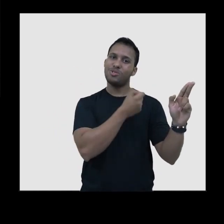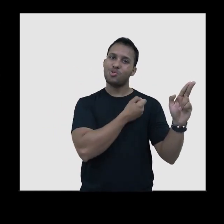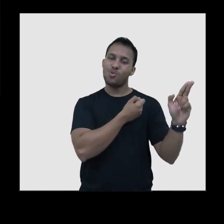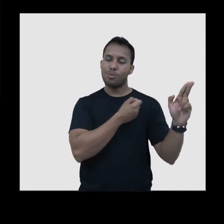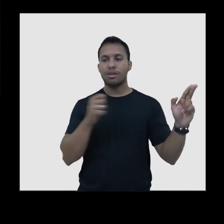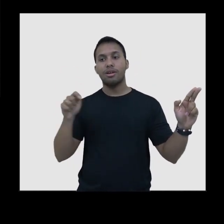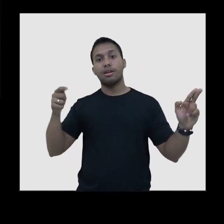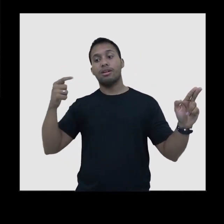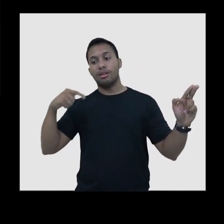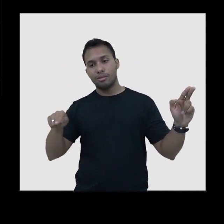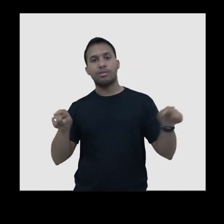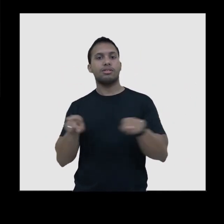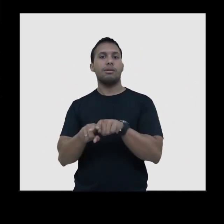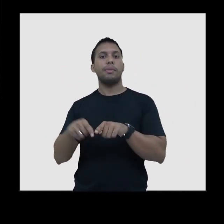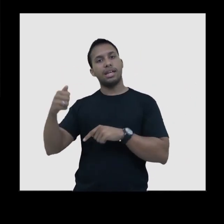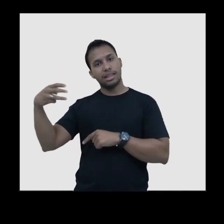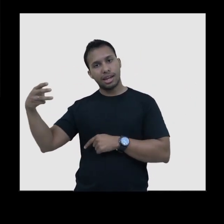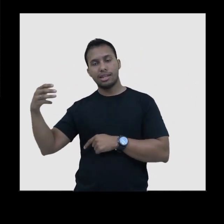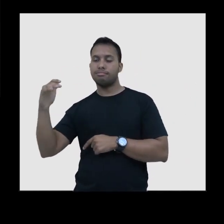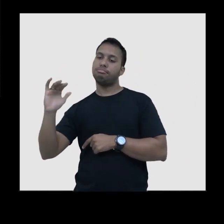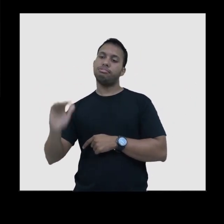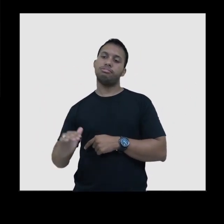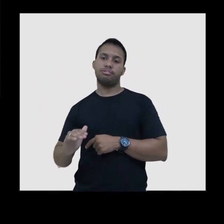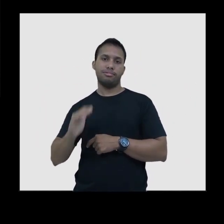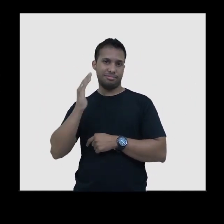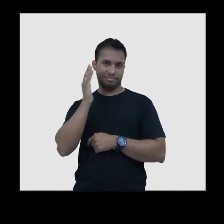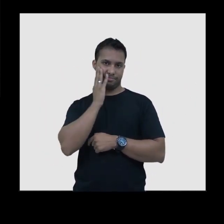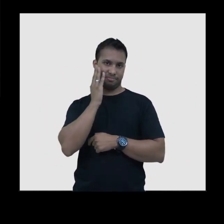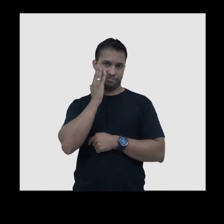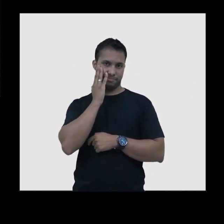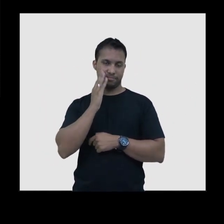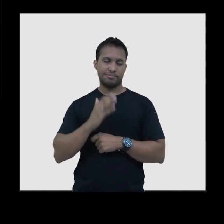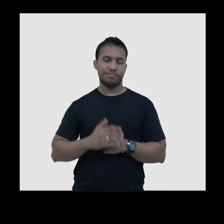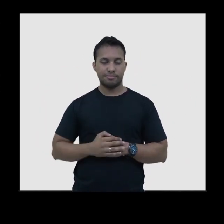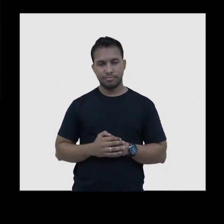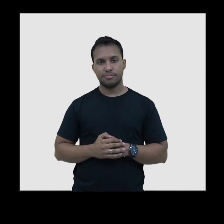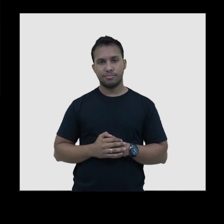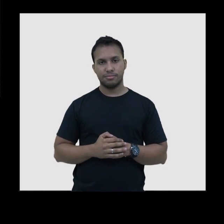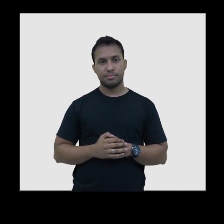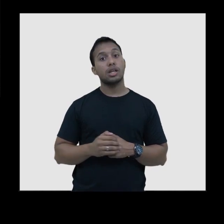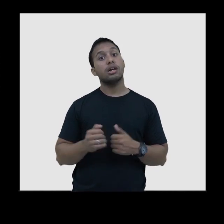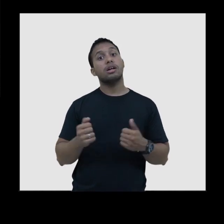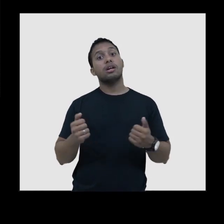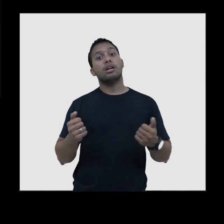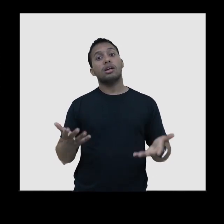13, que representa aqueles 13.000 lá. E o próximo também, 13.